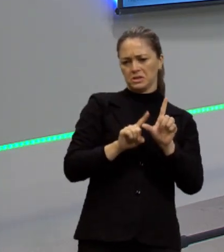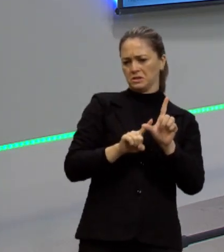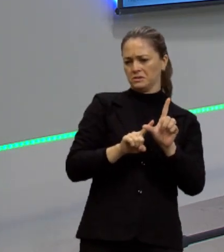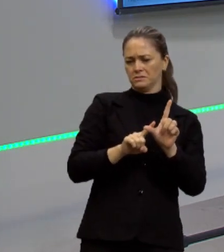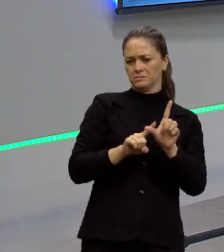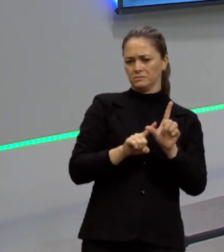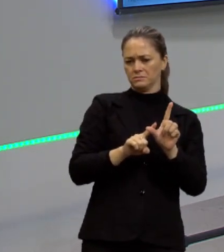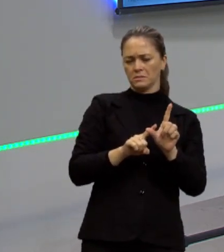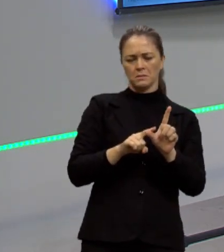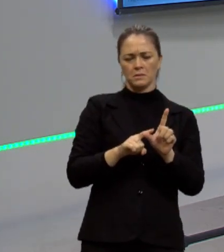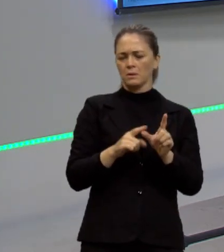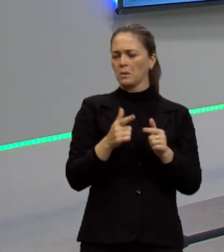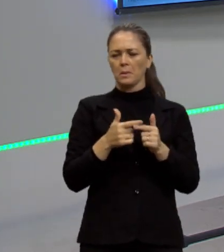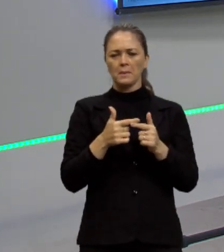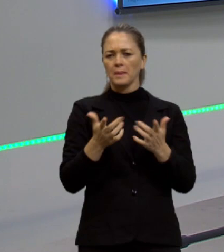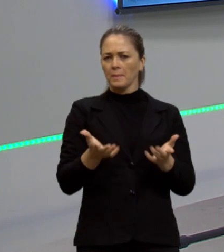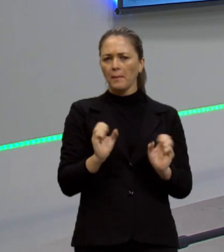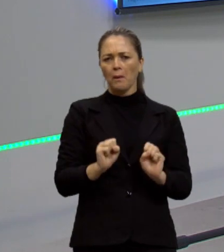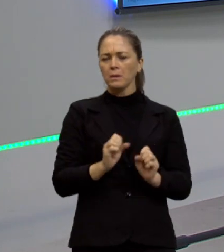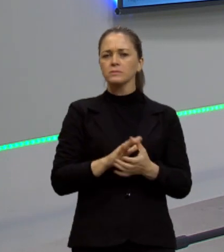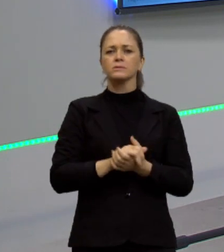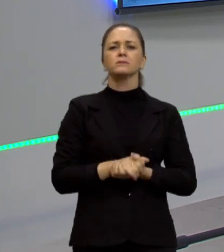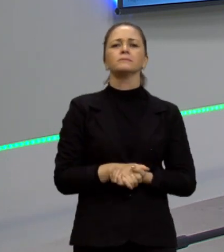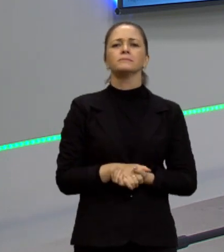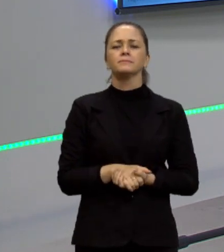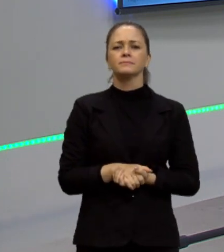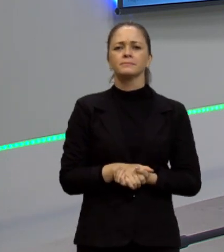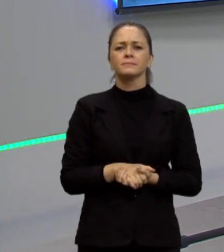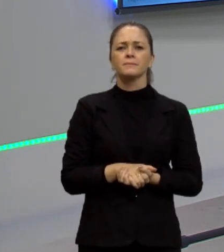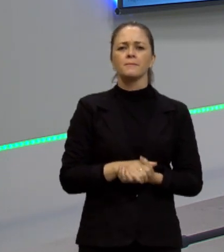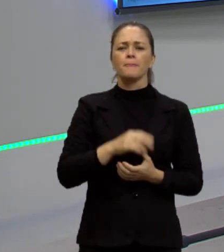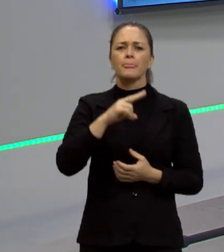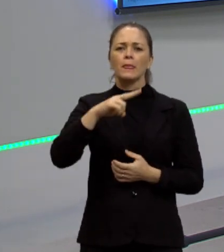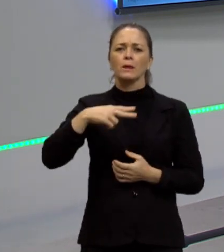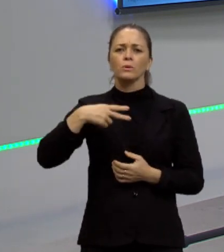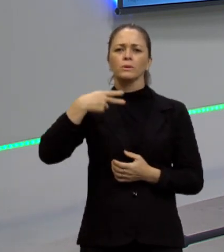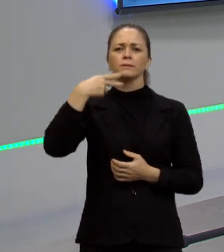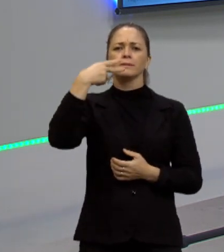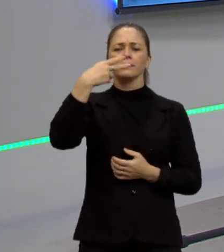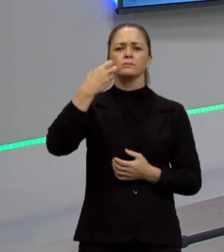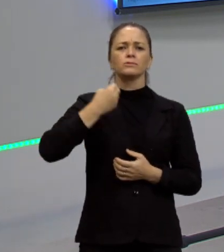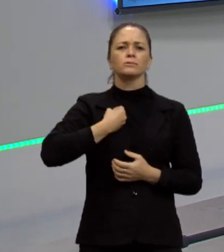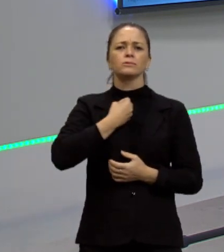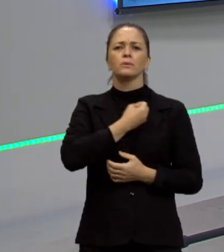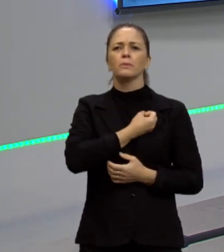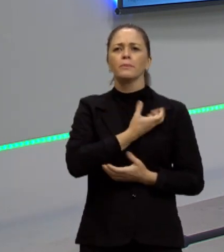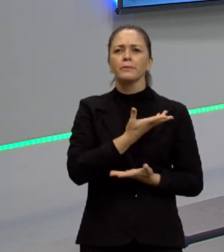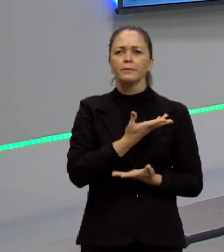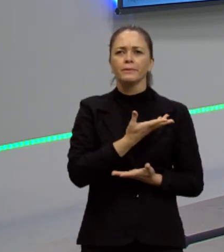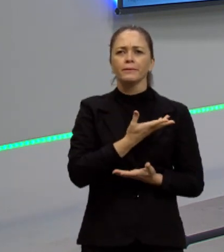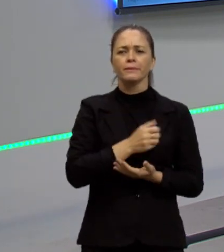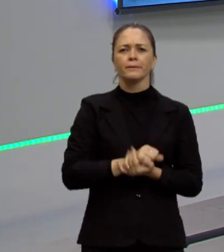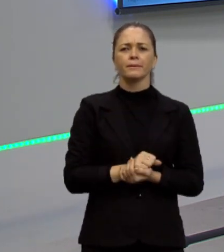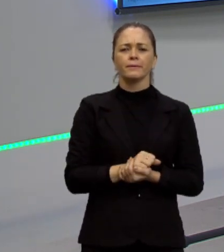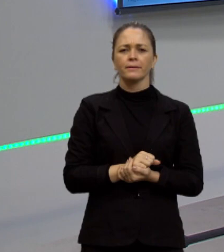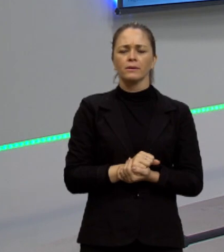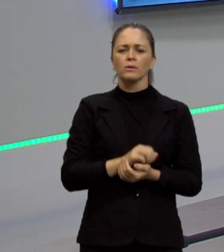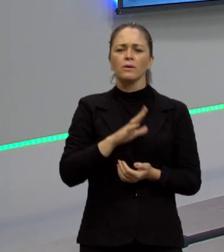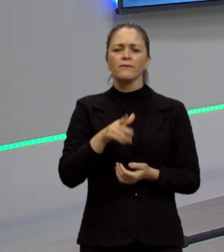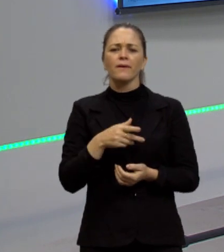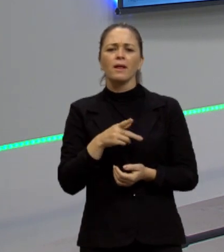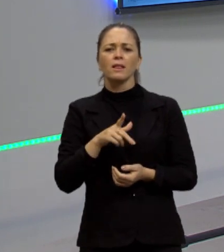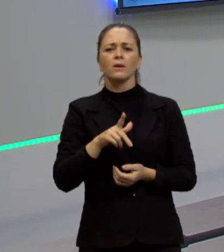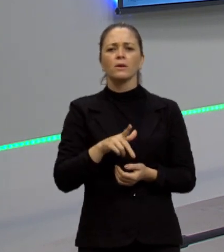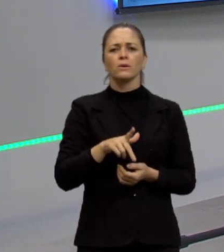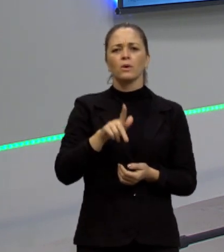outra variável, sem problemas. O quadrado de um número qualquer. Quando eu falo do quadrado de um número, significa